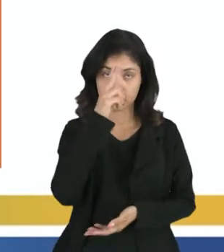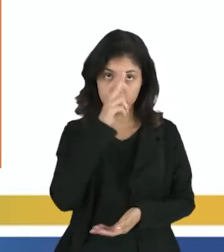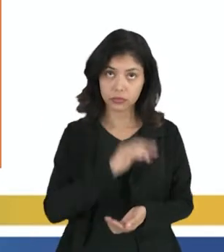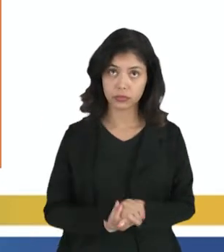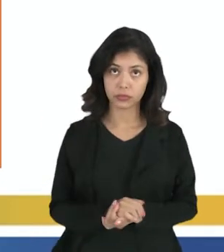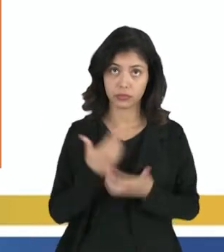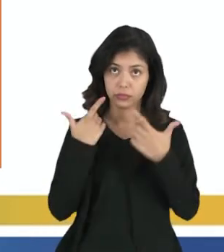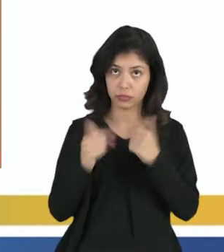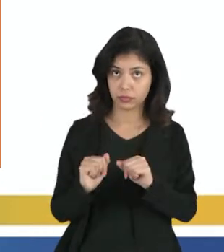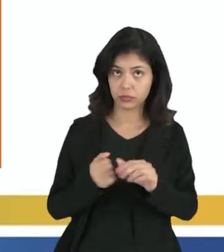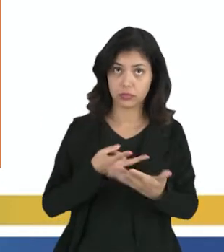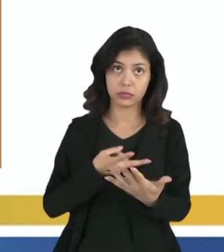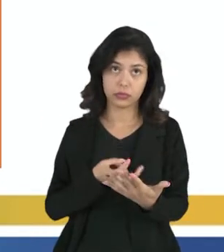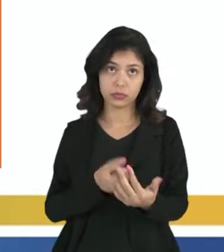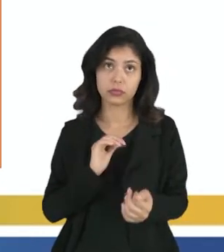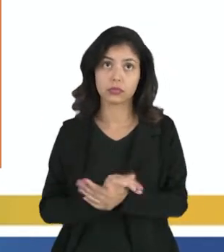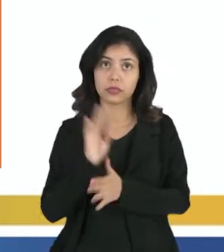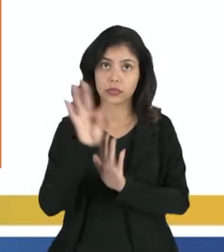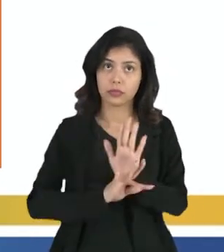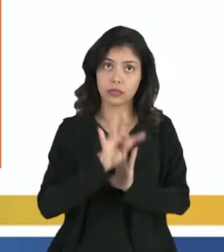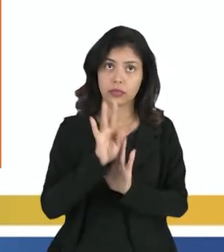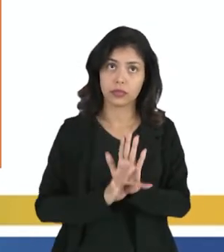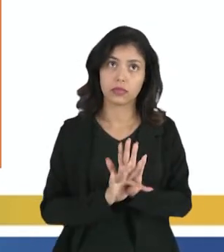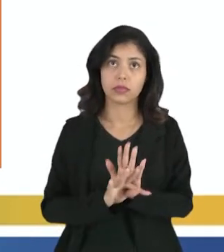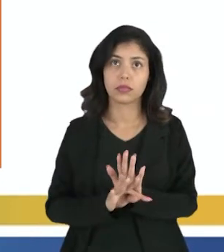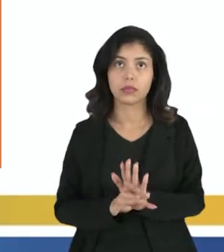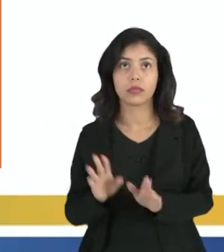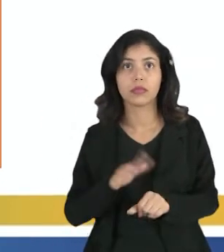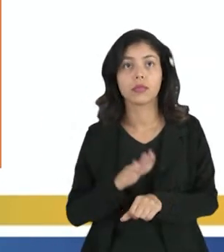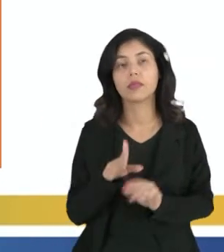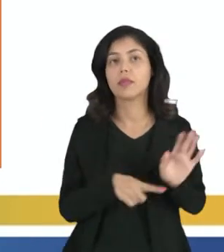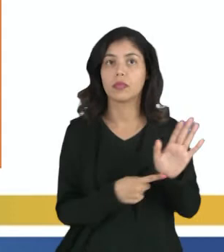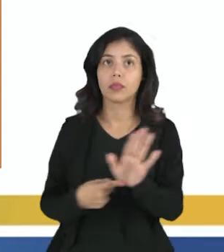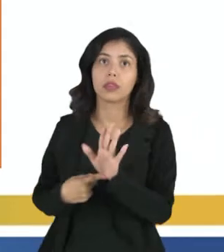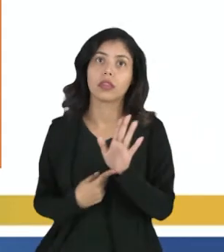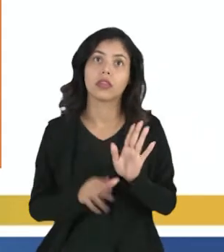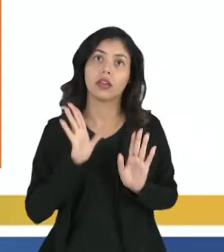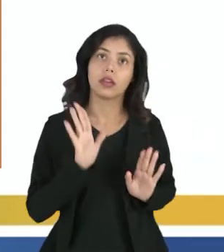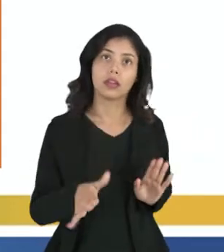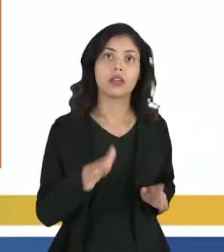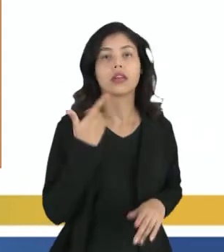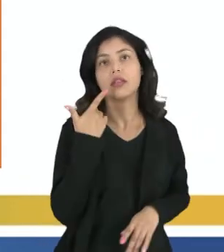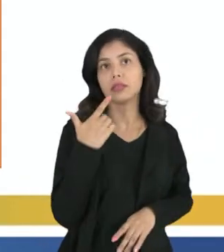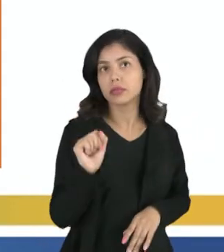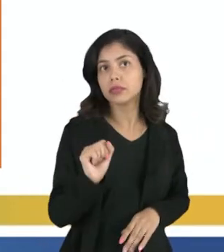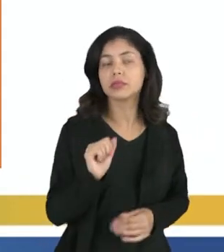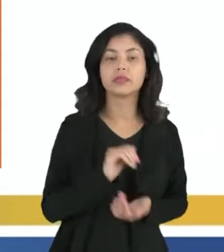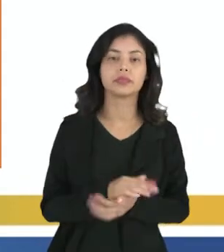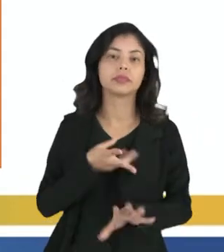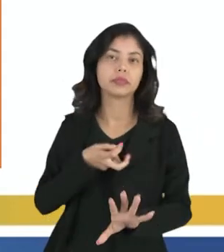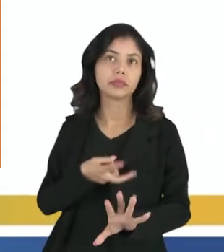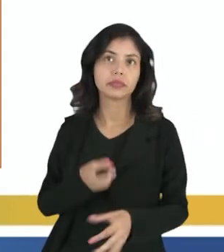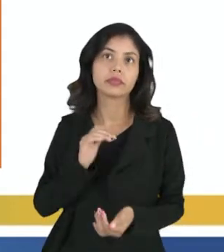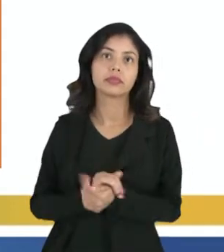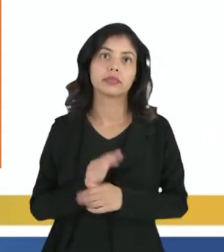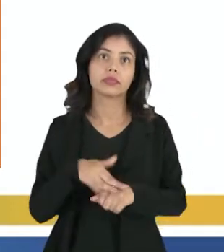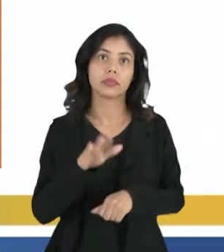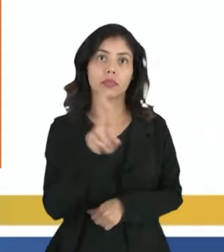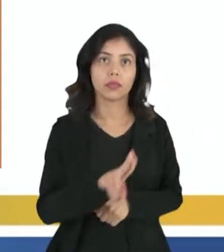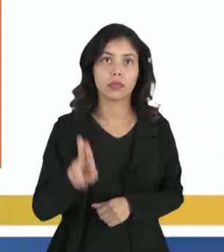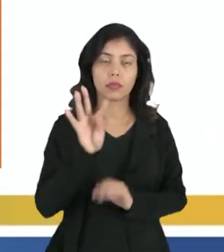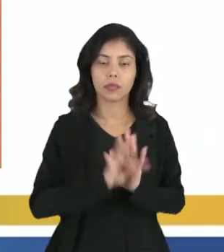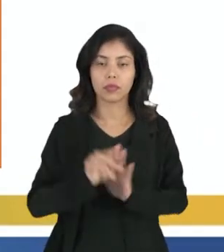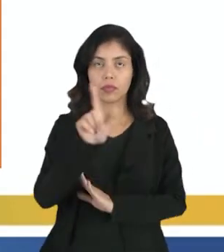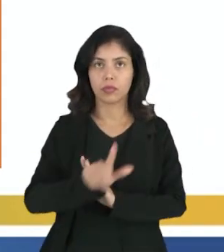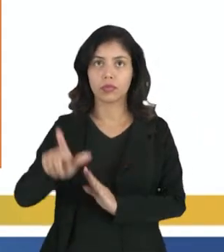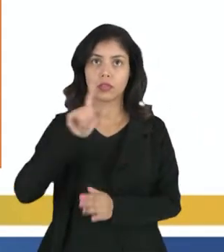que a linguagem denotativa é usada mais em textos expositivos, já que a linguagem conotativa é mais usada em